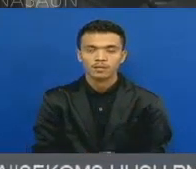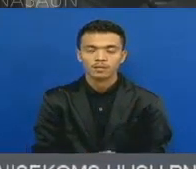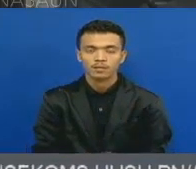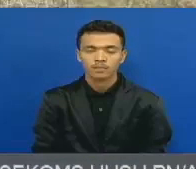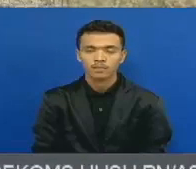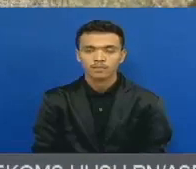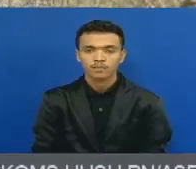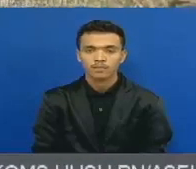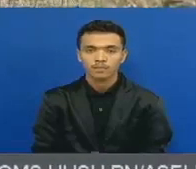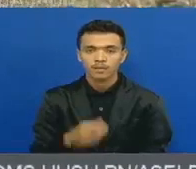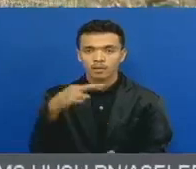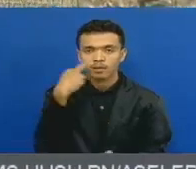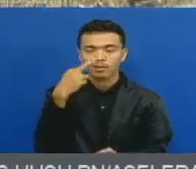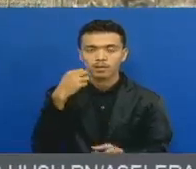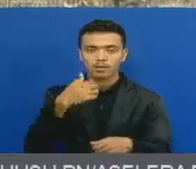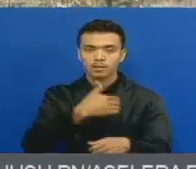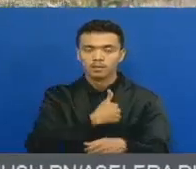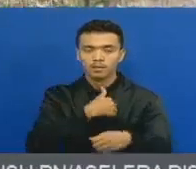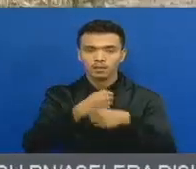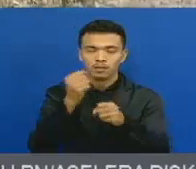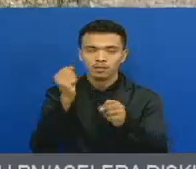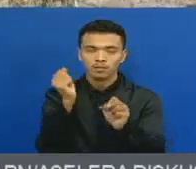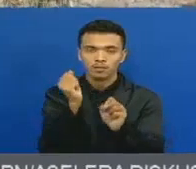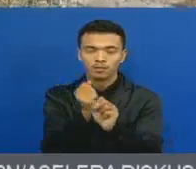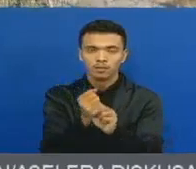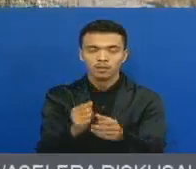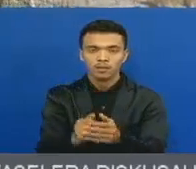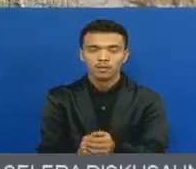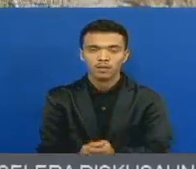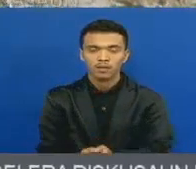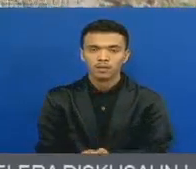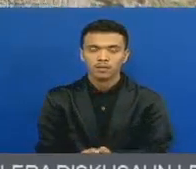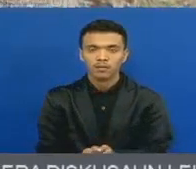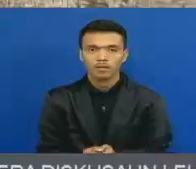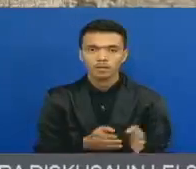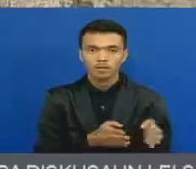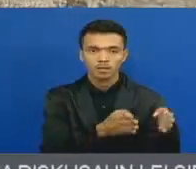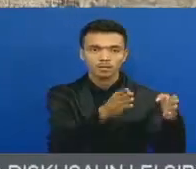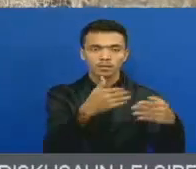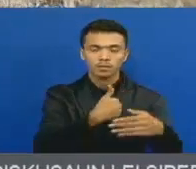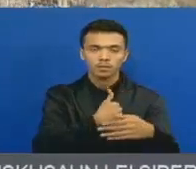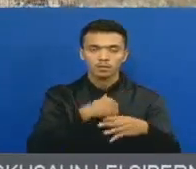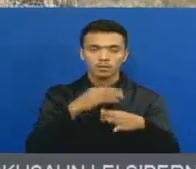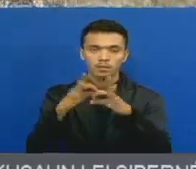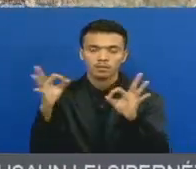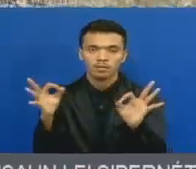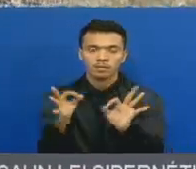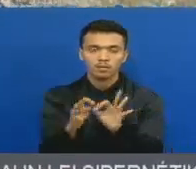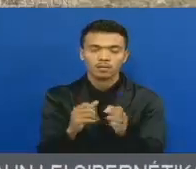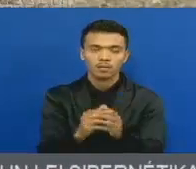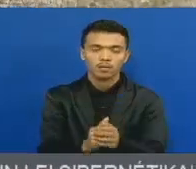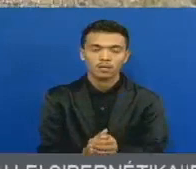quase Natar se deu calo. E depois, warnana ninian ida nemak irrigasaun sidak normaliza. Iten esforz maka nahi.